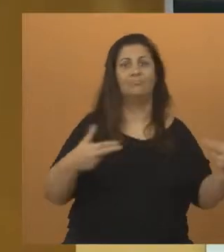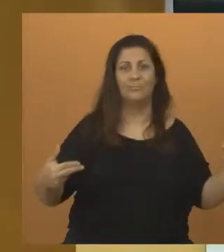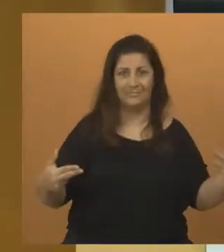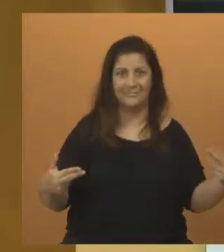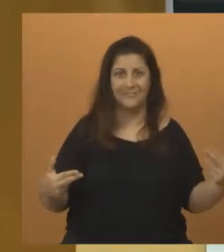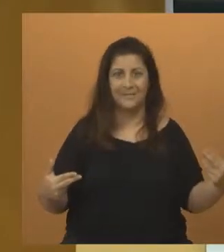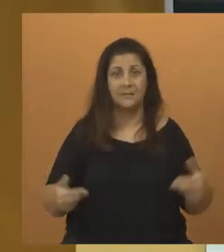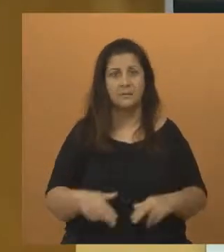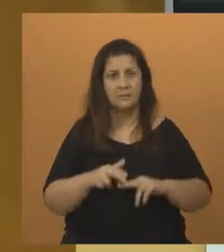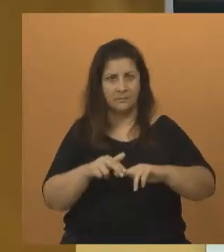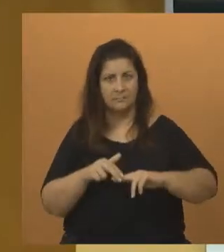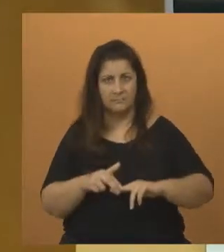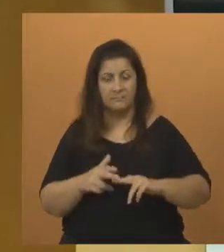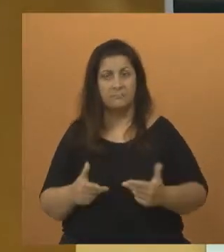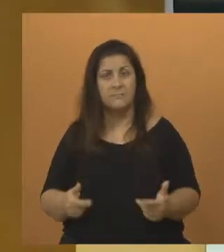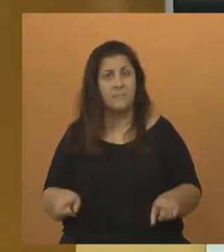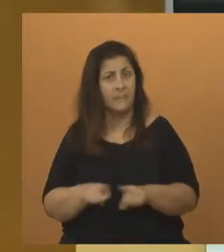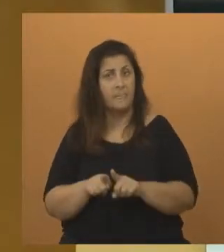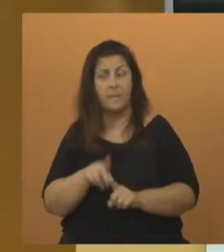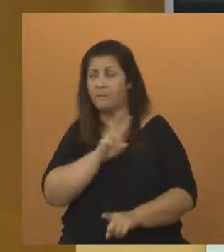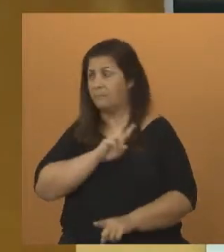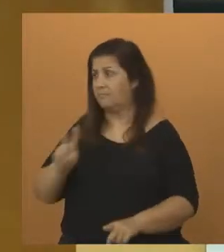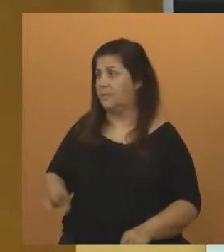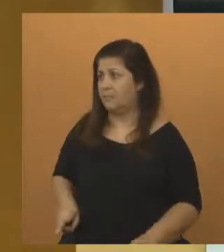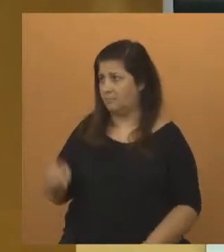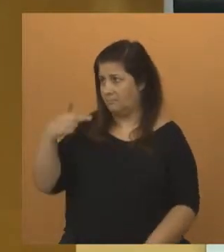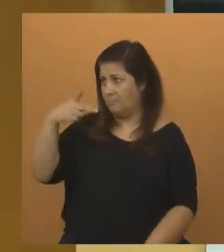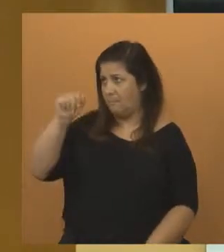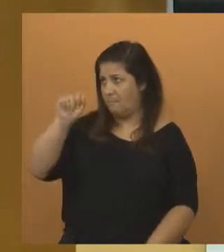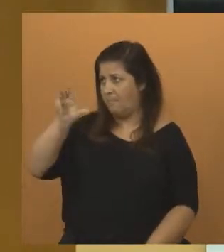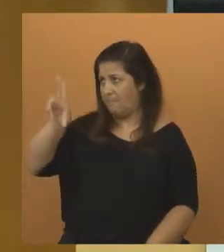esportiva. Por esse fundamento também, vereador Paulinho, que eu sei que você